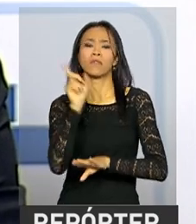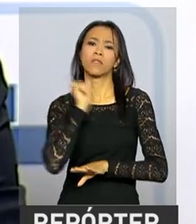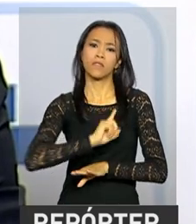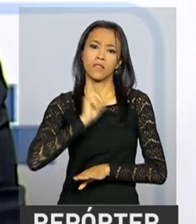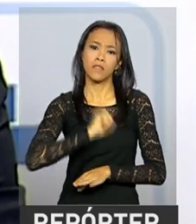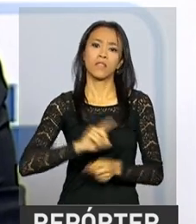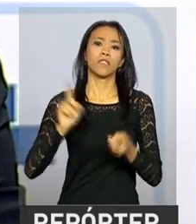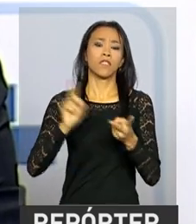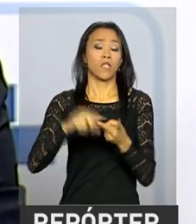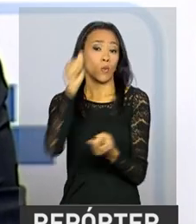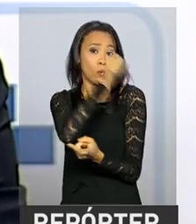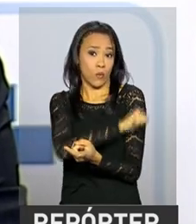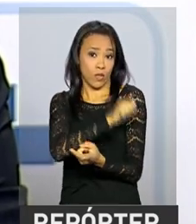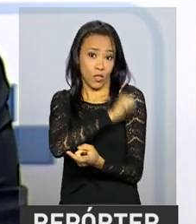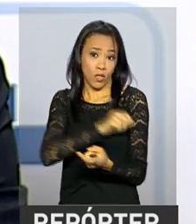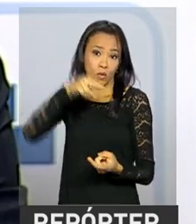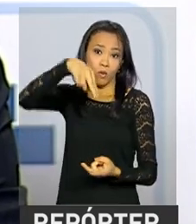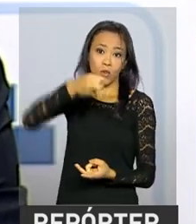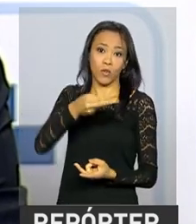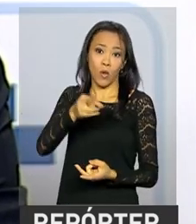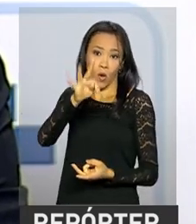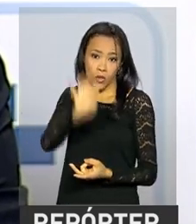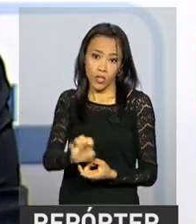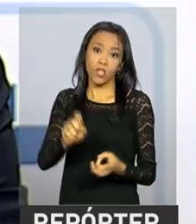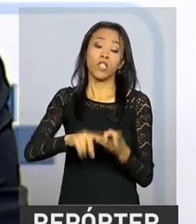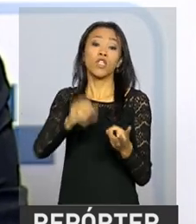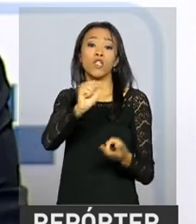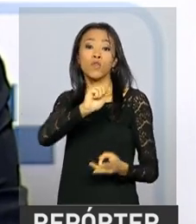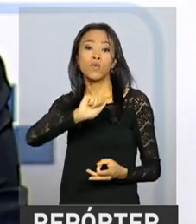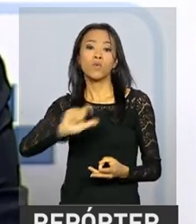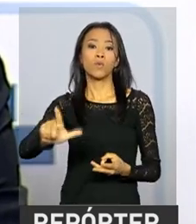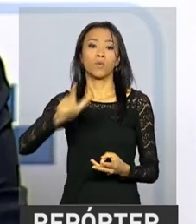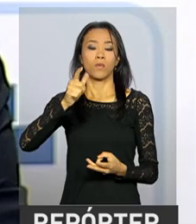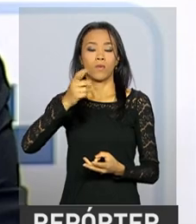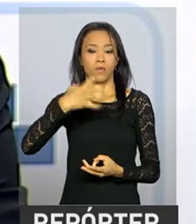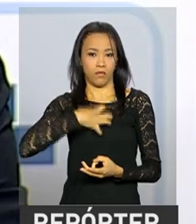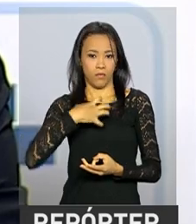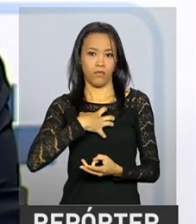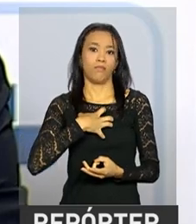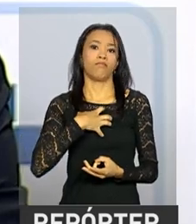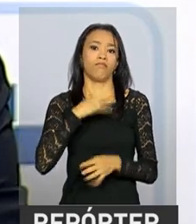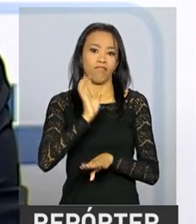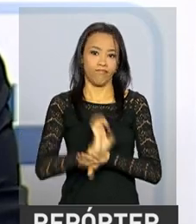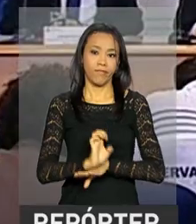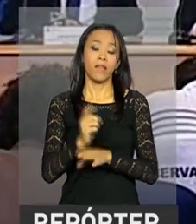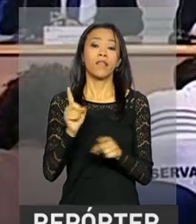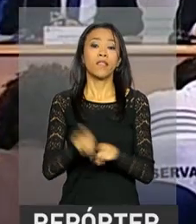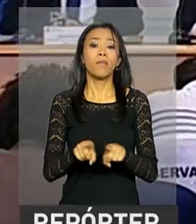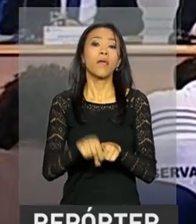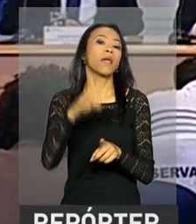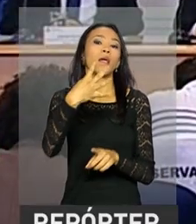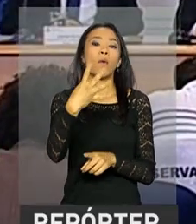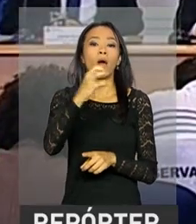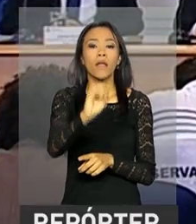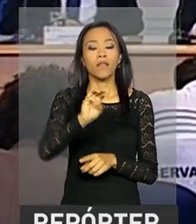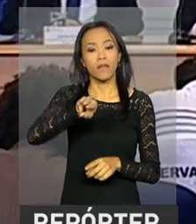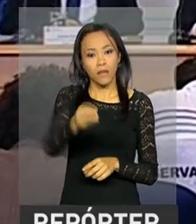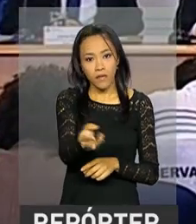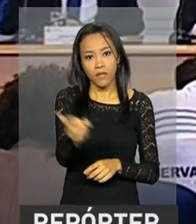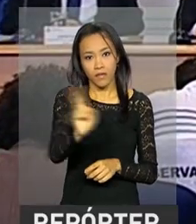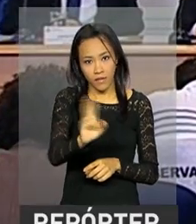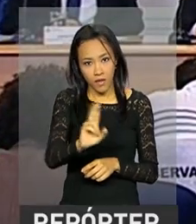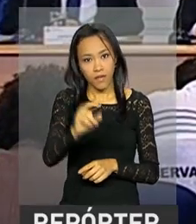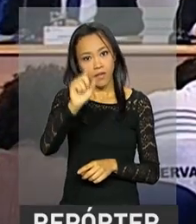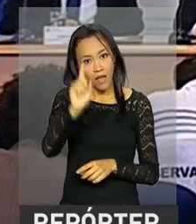Norte do Rio de Janeiro e sul da Bahia e estamos agora destinando r0 milhões de reais